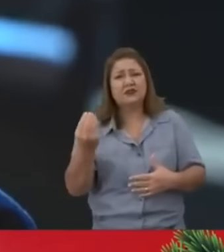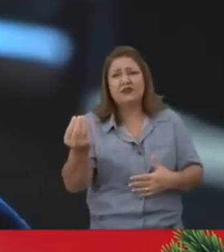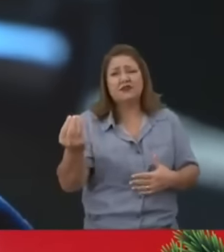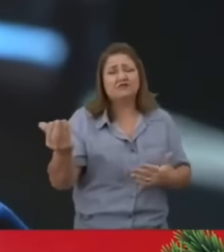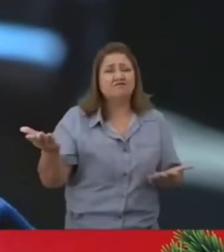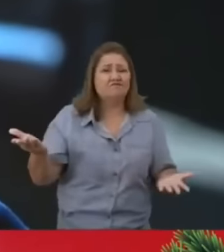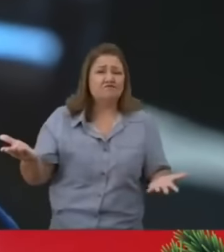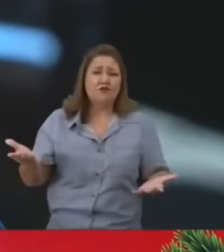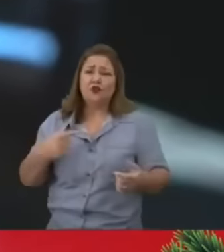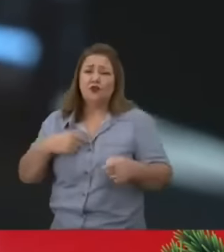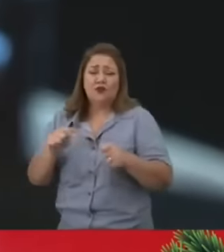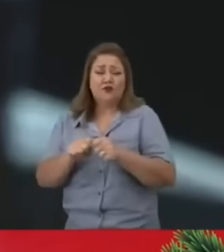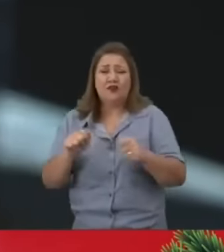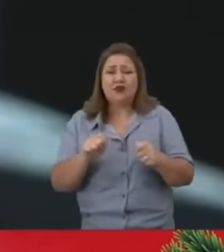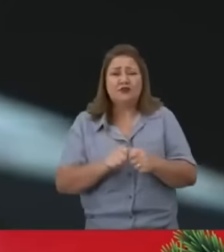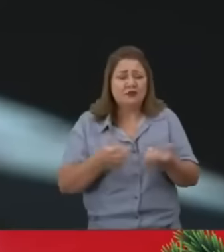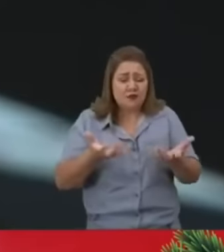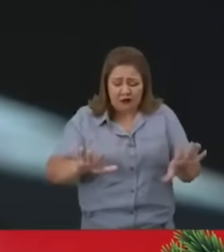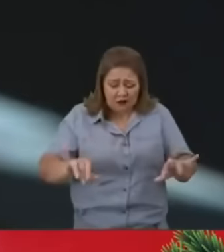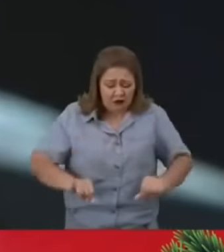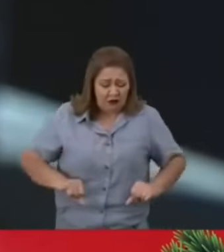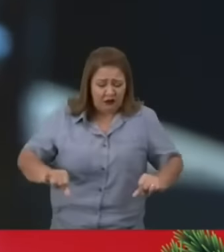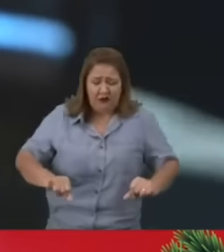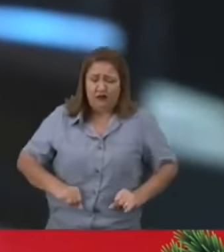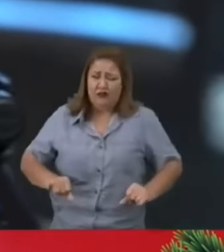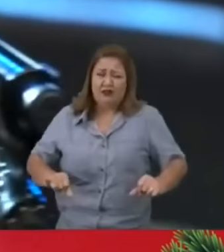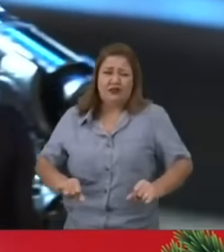O que é que eu vou fazer pra não sofrer?